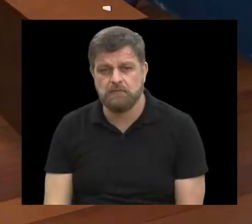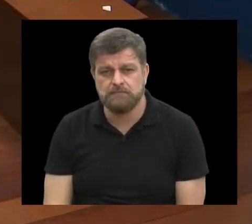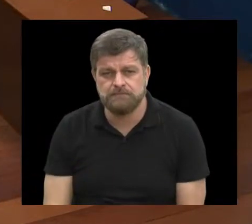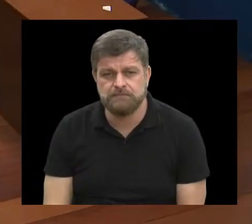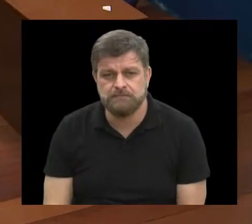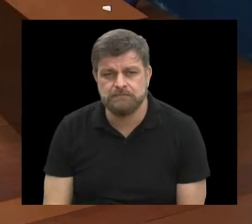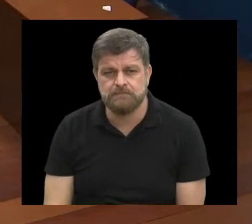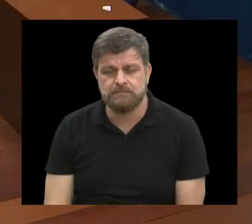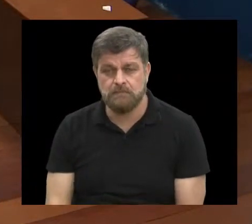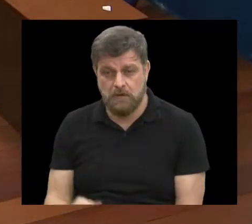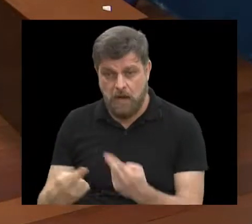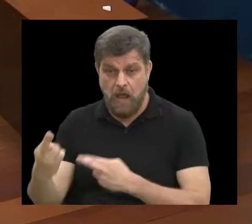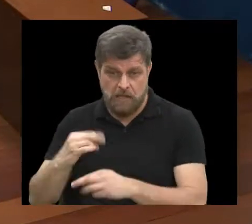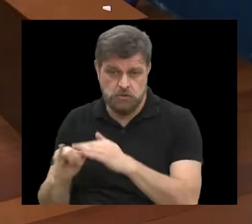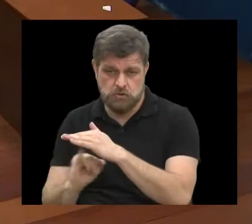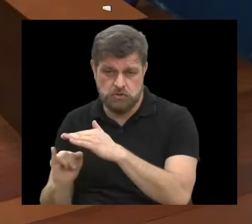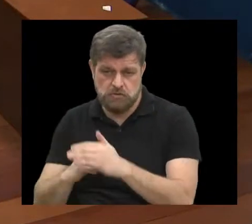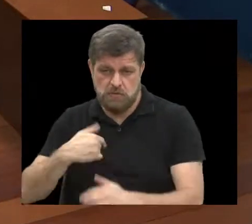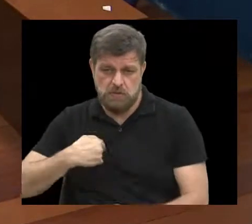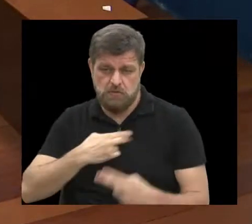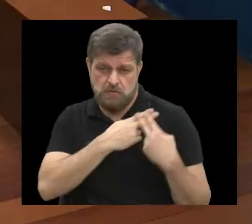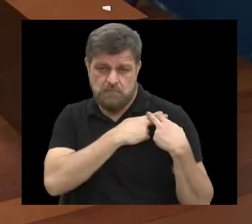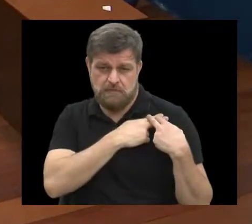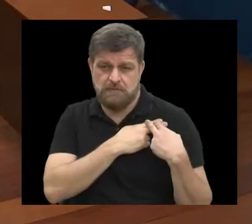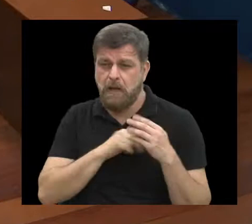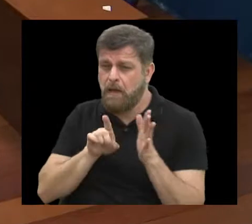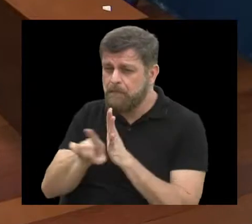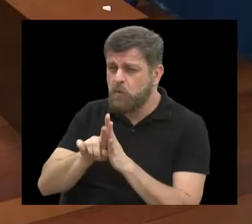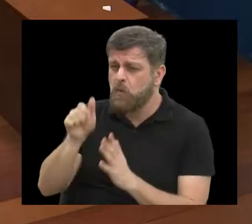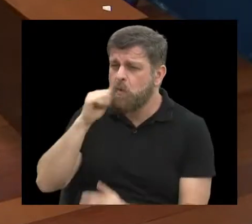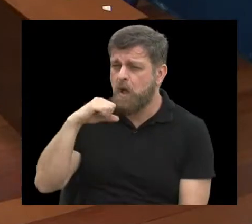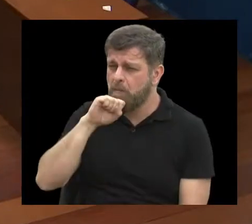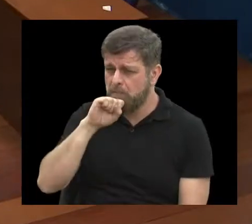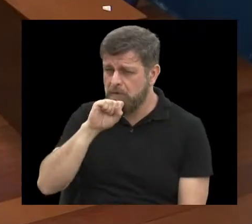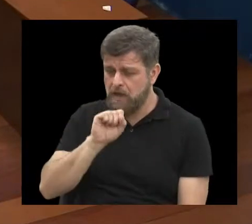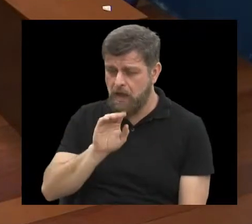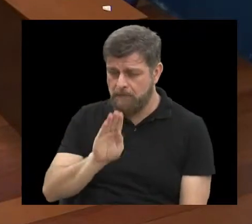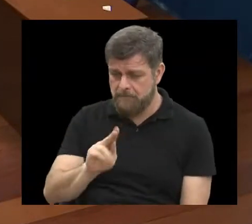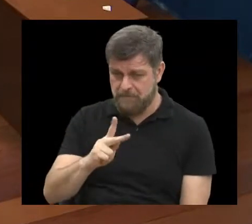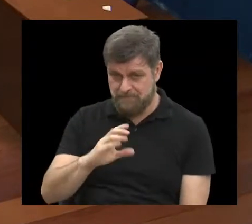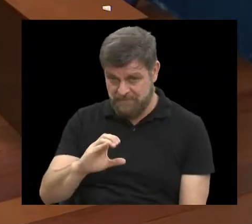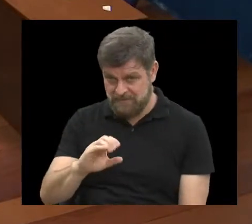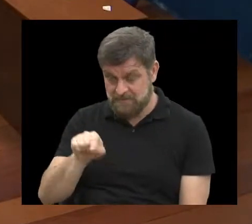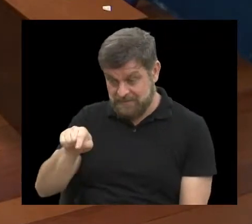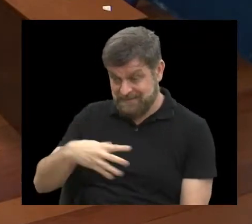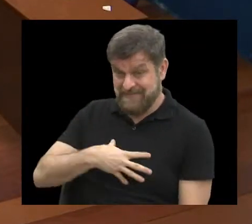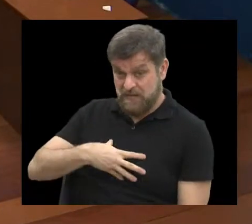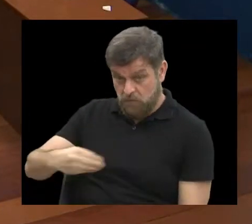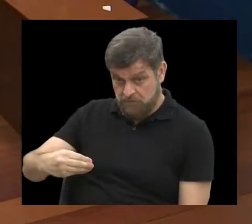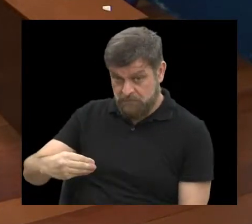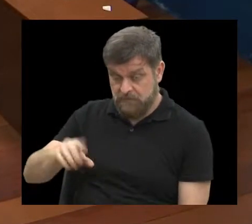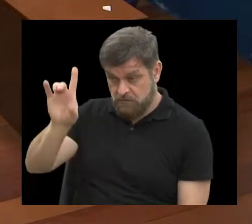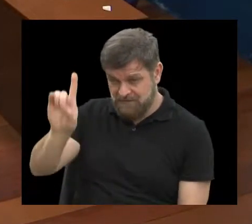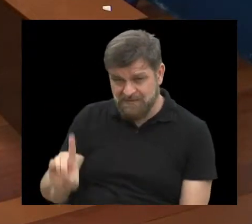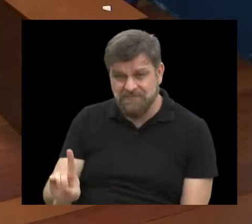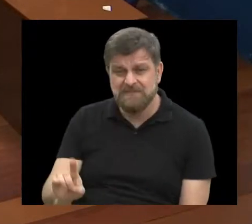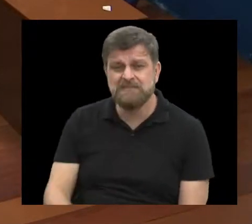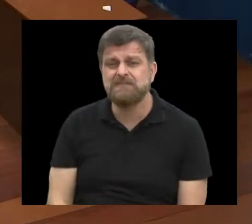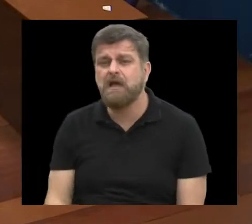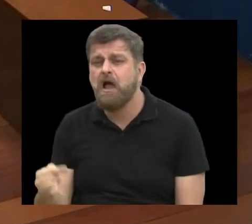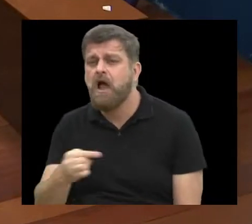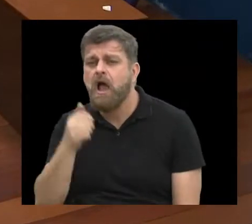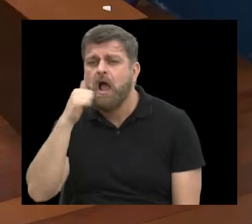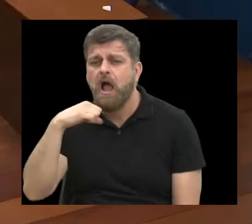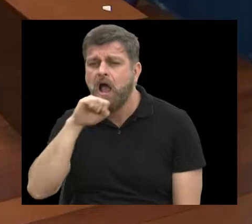pergunta no caso da mãe que recebe o BPC para o filho com deficiência, ela